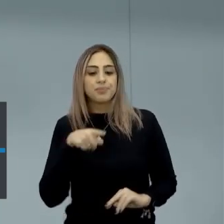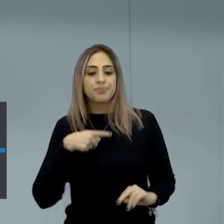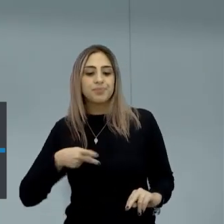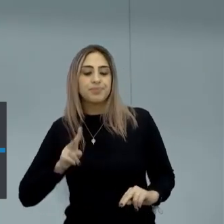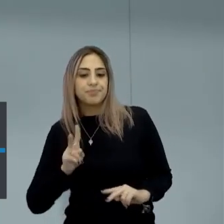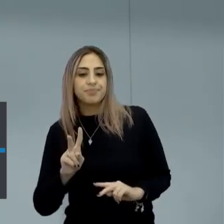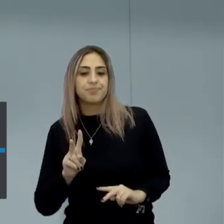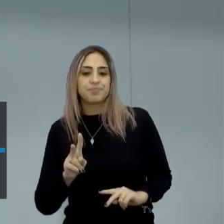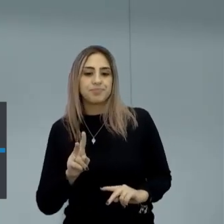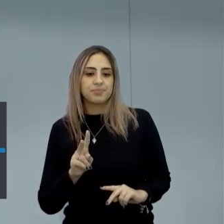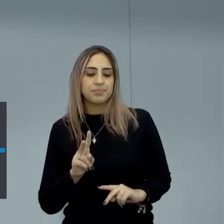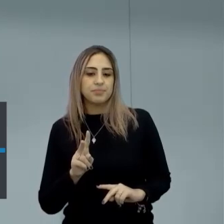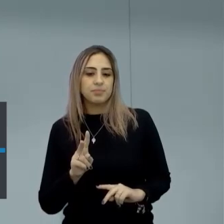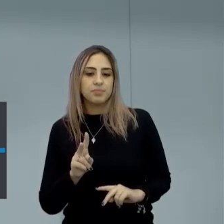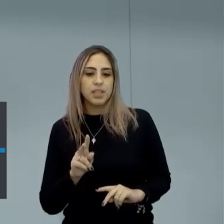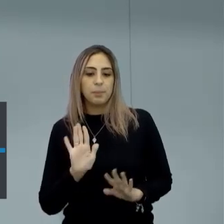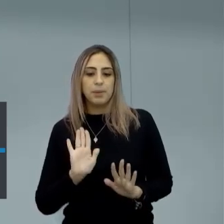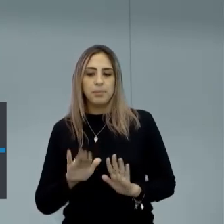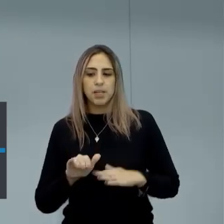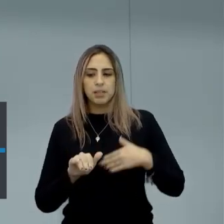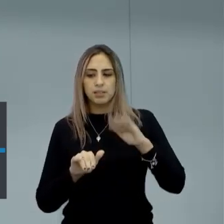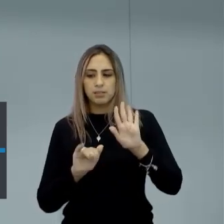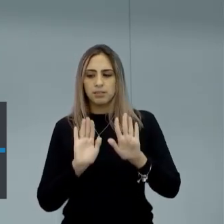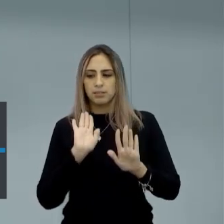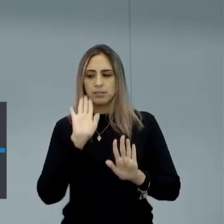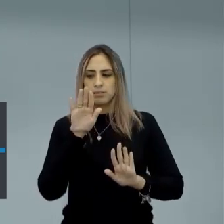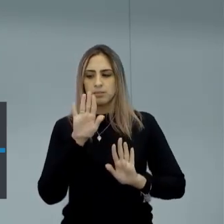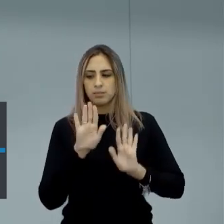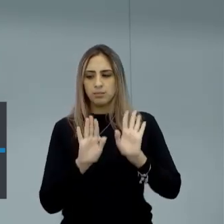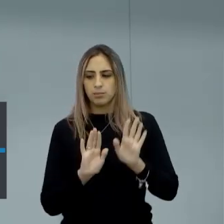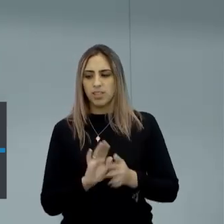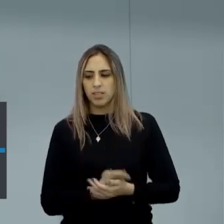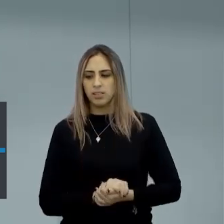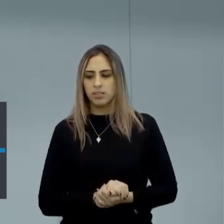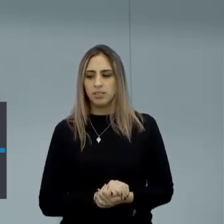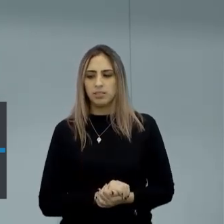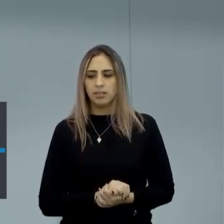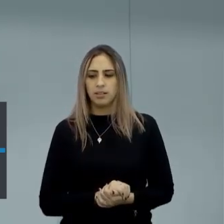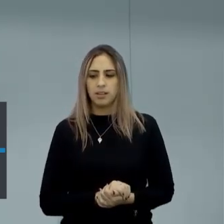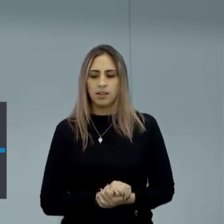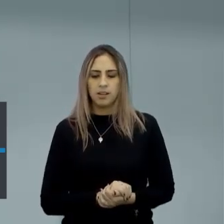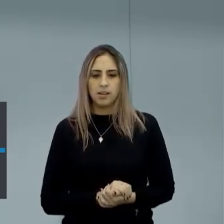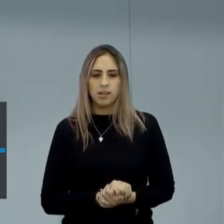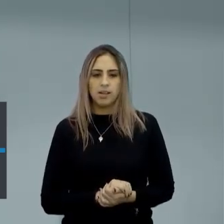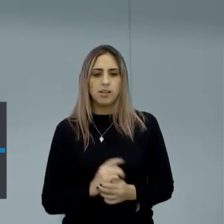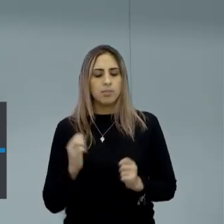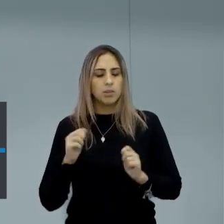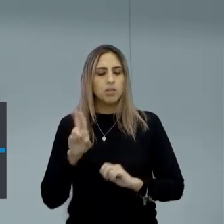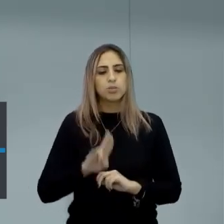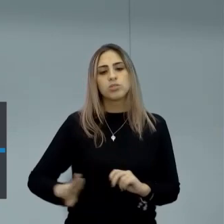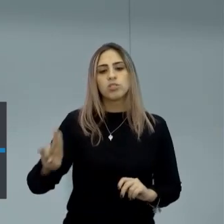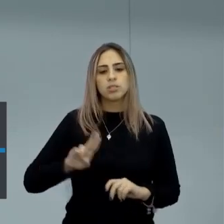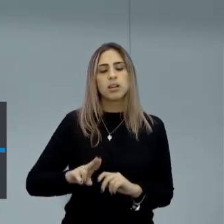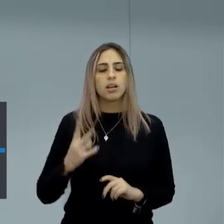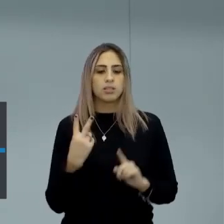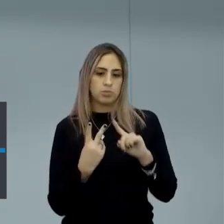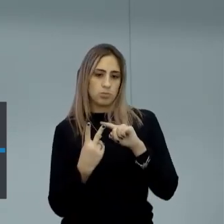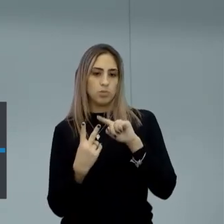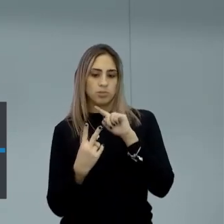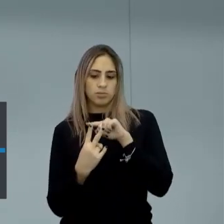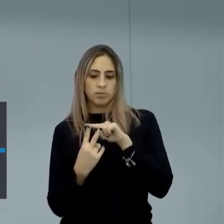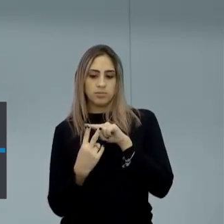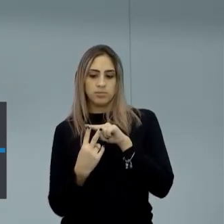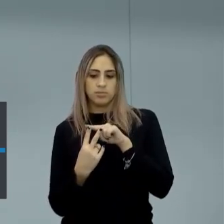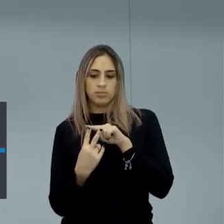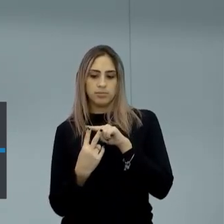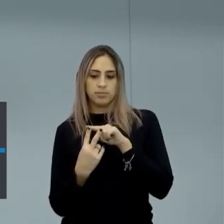produzem, ora utilizando a linguagem verbal, ora não utilizando e ora ou podendo utilizar as duas, tá?